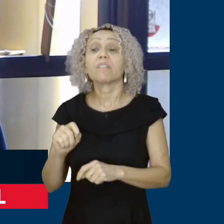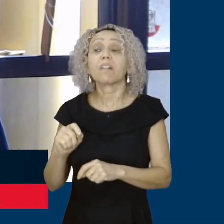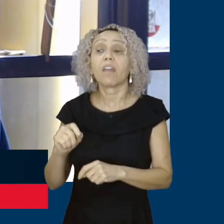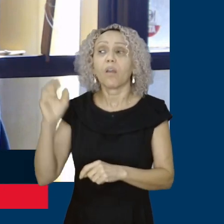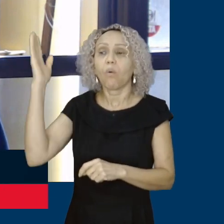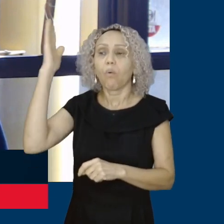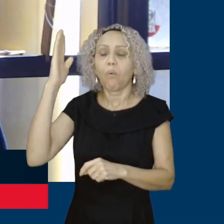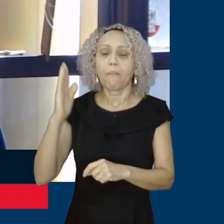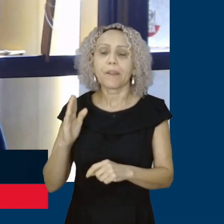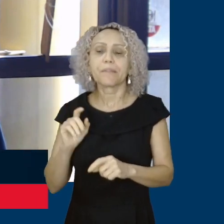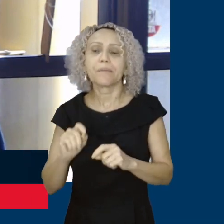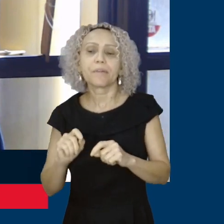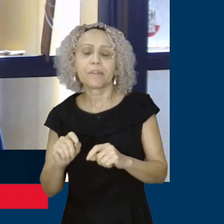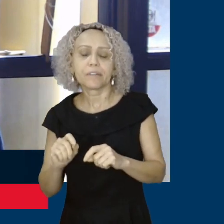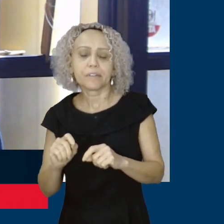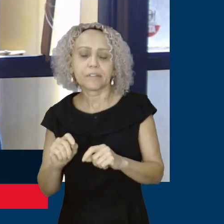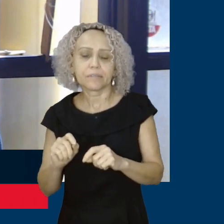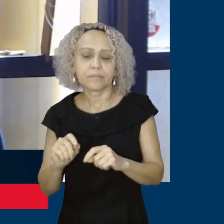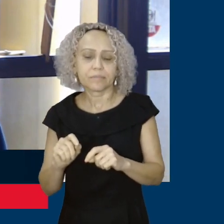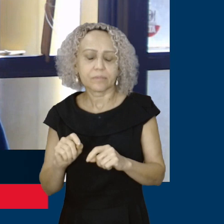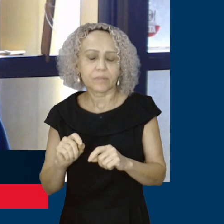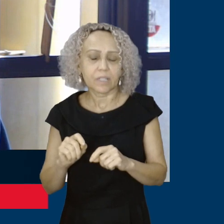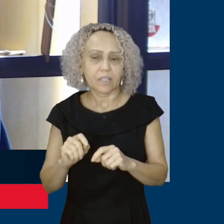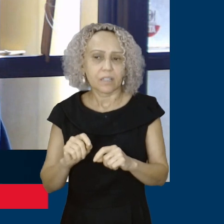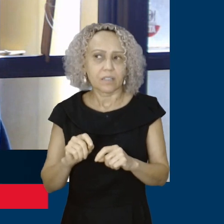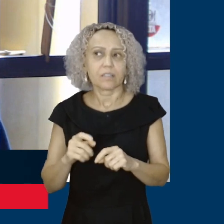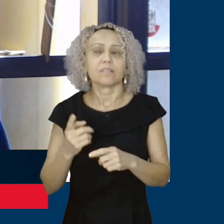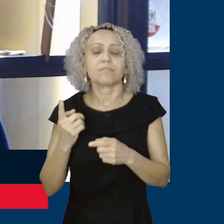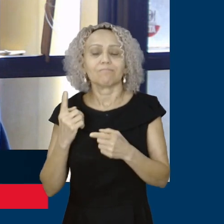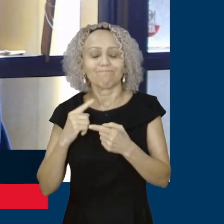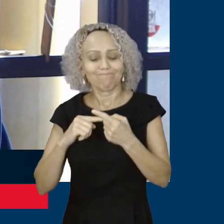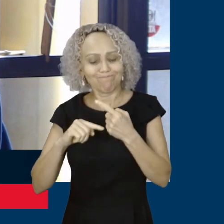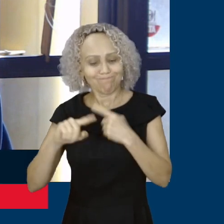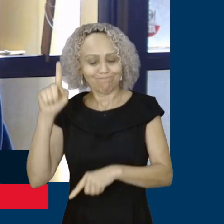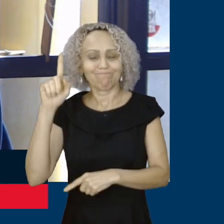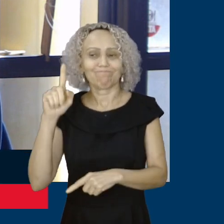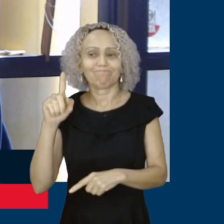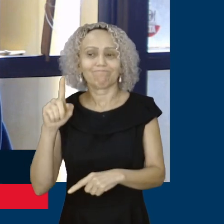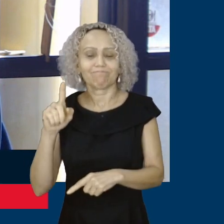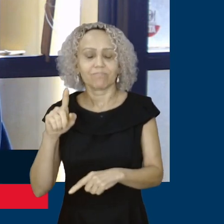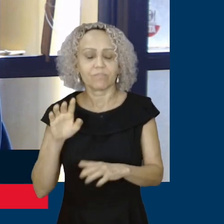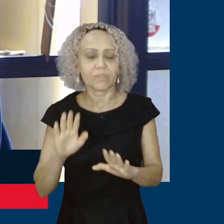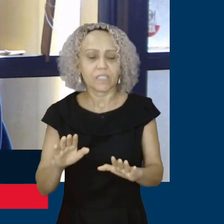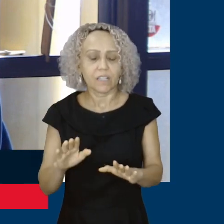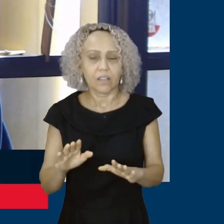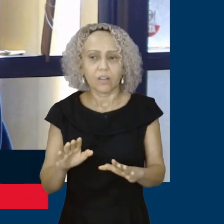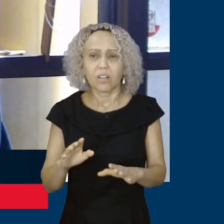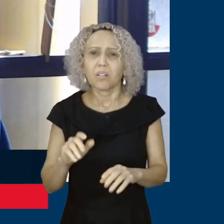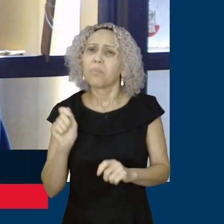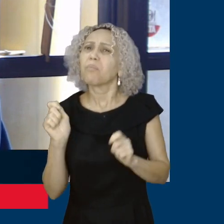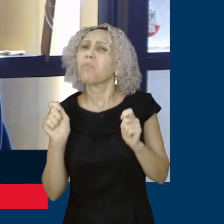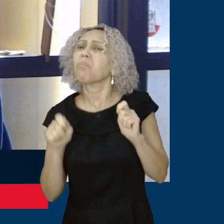o caminho que precisa fazer. Então, aquilo que já está sendo